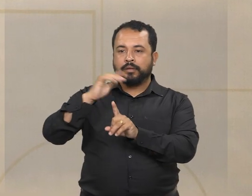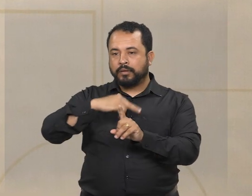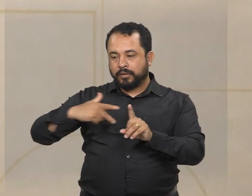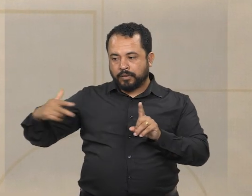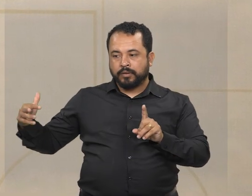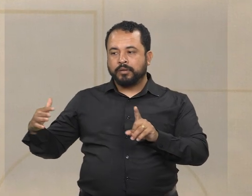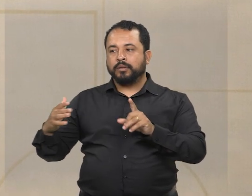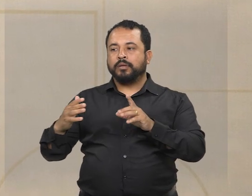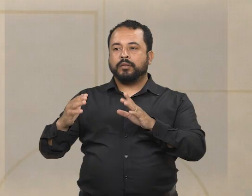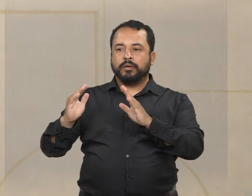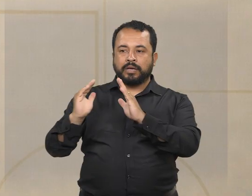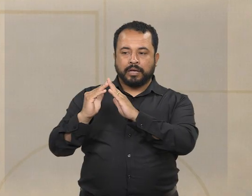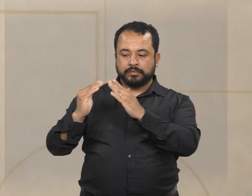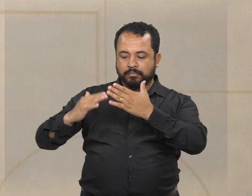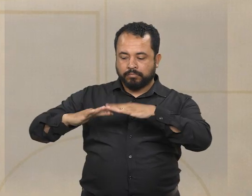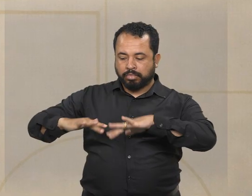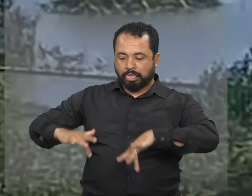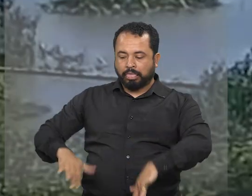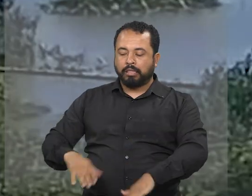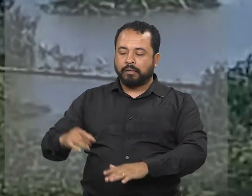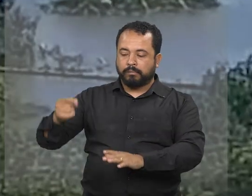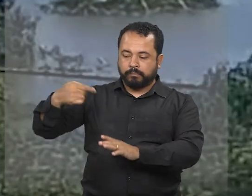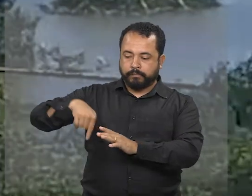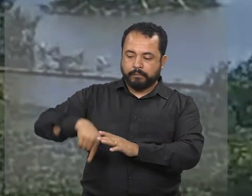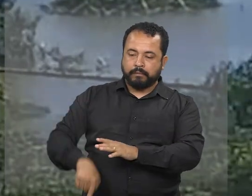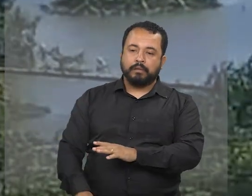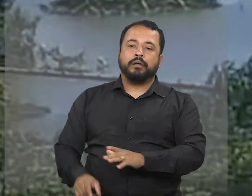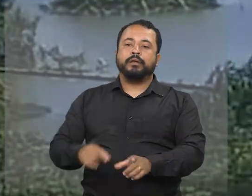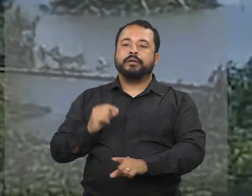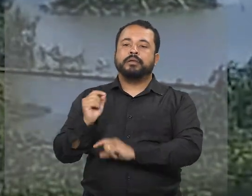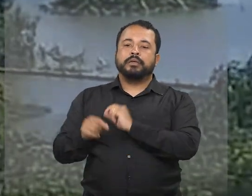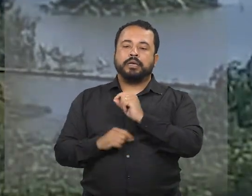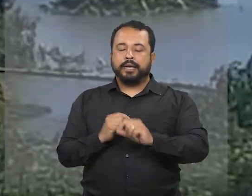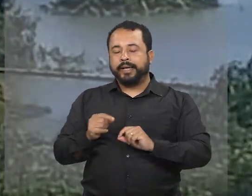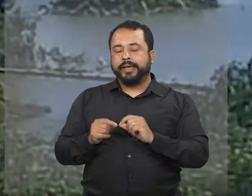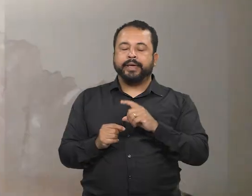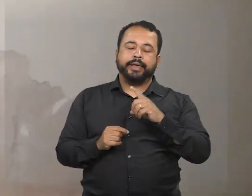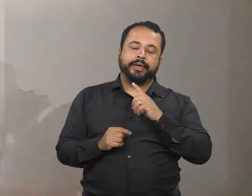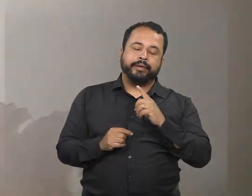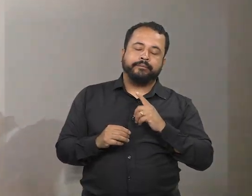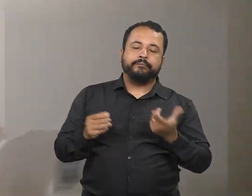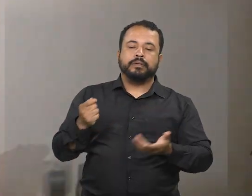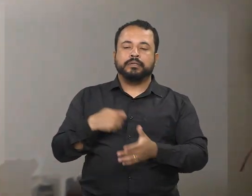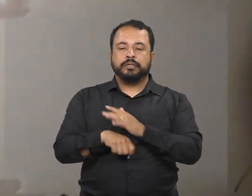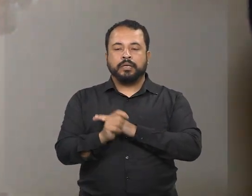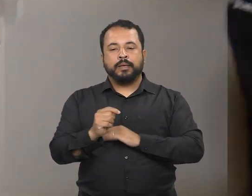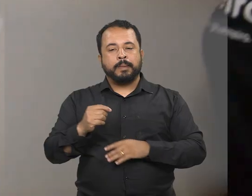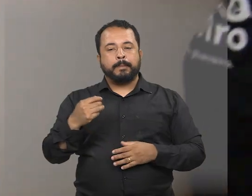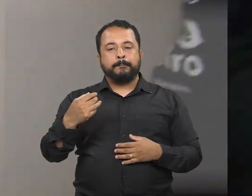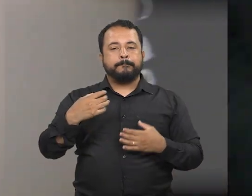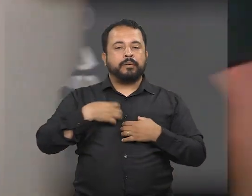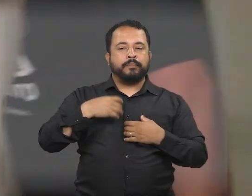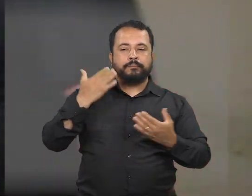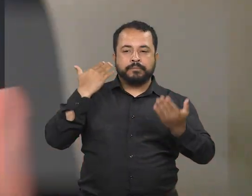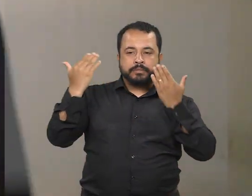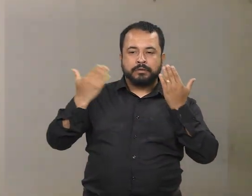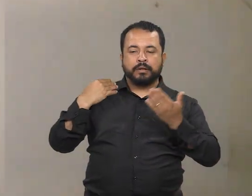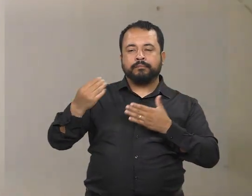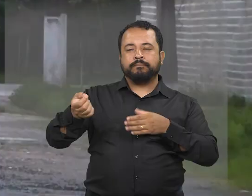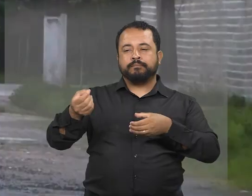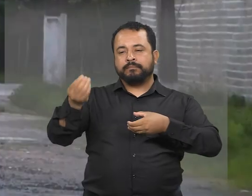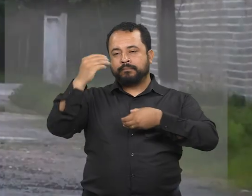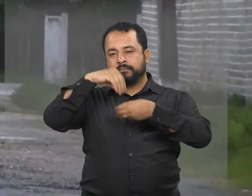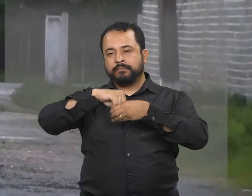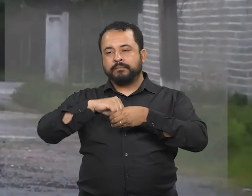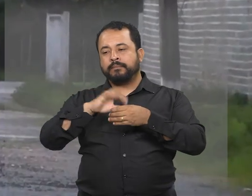coletivos causados pelo afundamento do solo, danos que vão além das questões financeiras e provocam problemas emocionais,